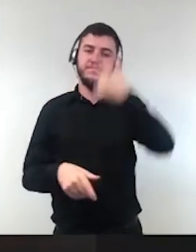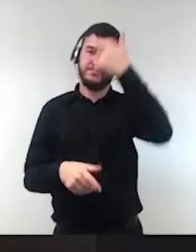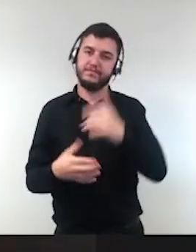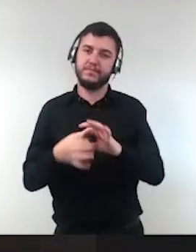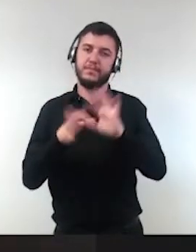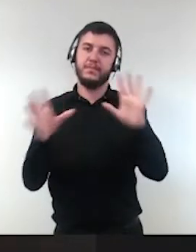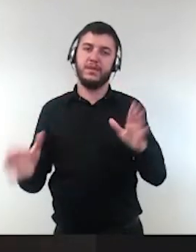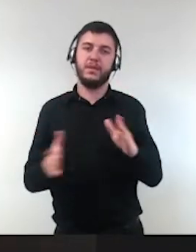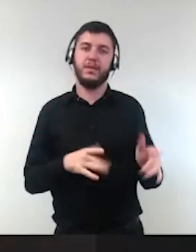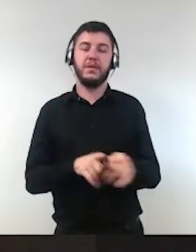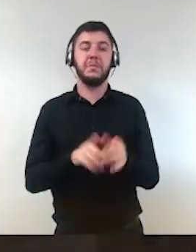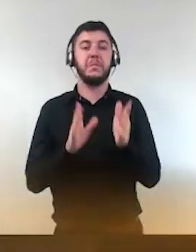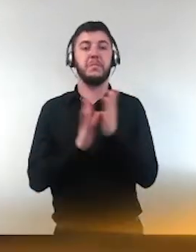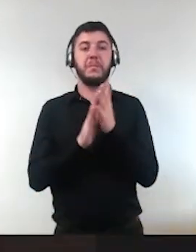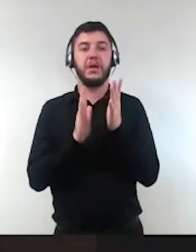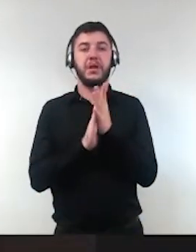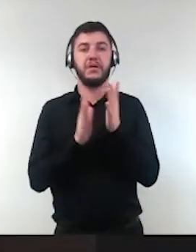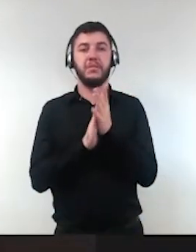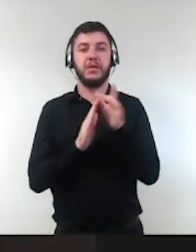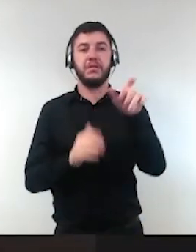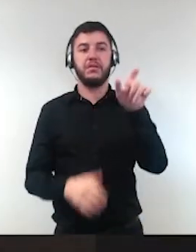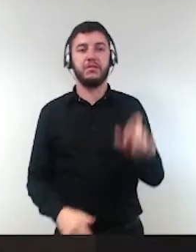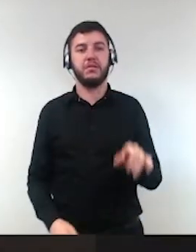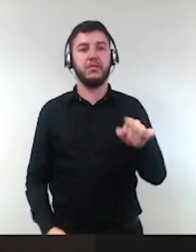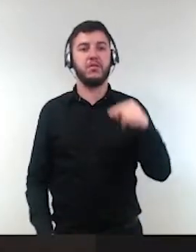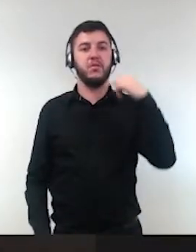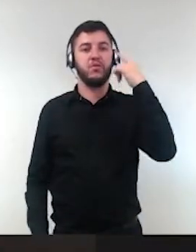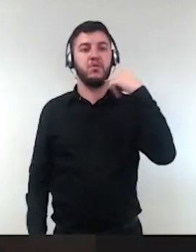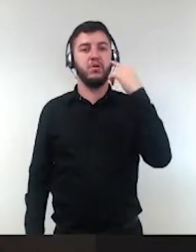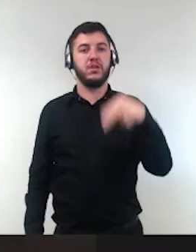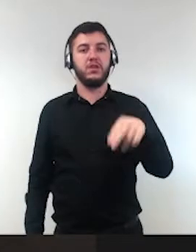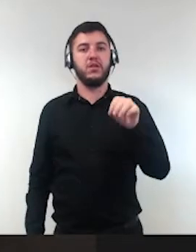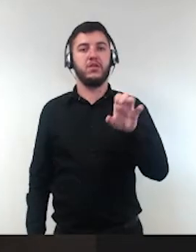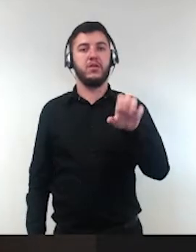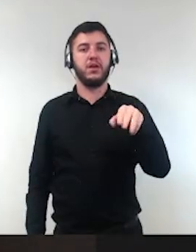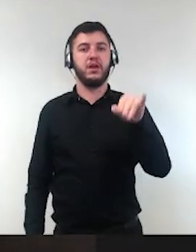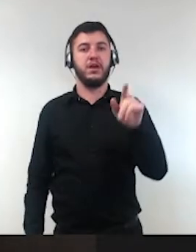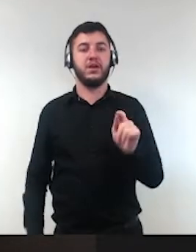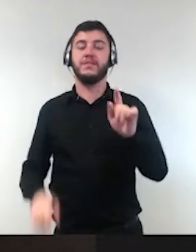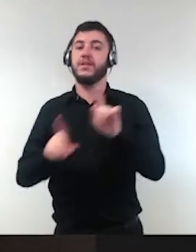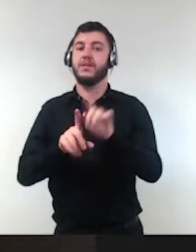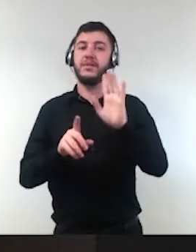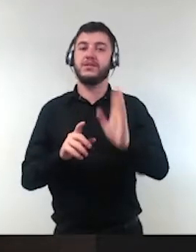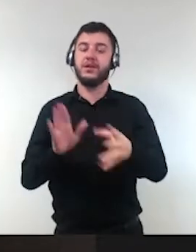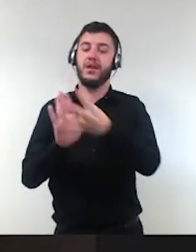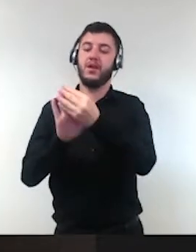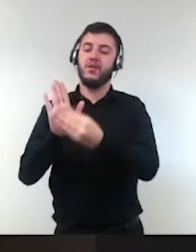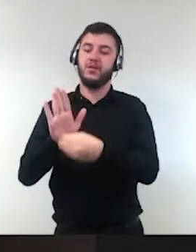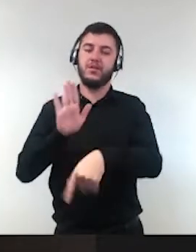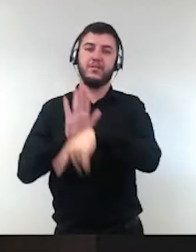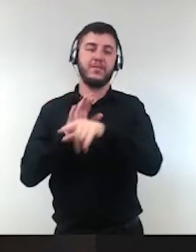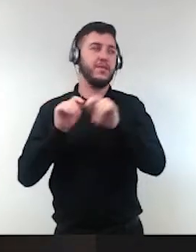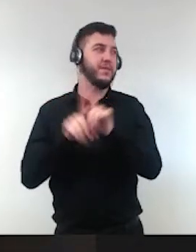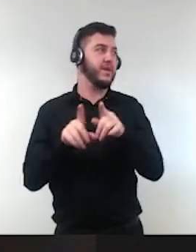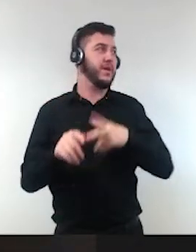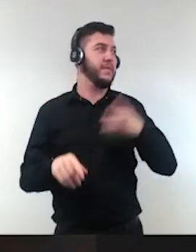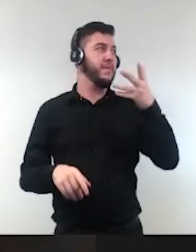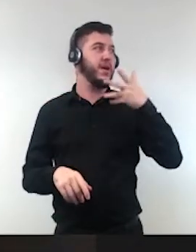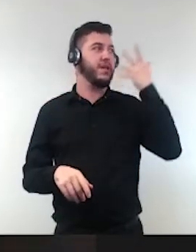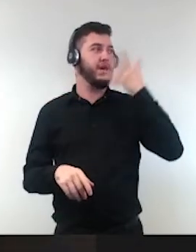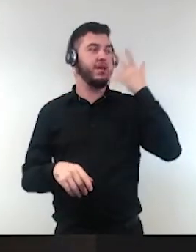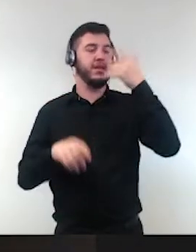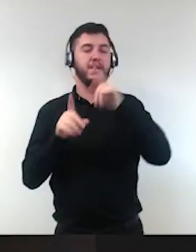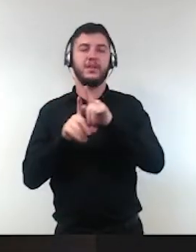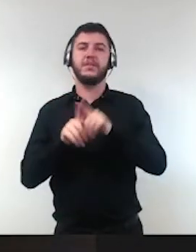Parabéns, doutora Noêmia, pelo conteúdo, pela bela palestra e, sobretudo, por cumprir rigorosamente com